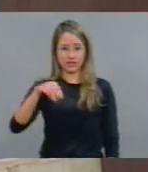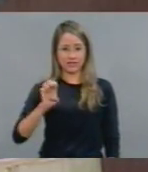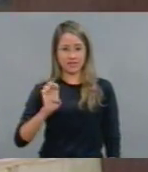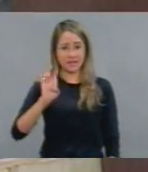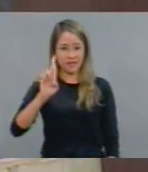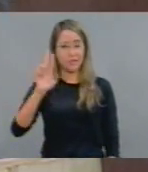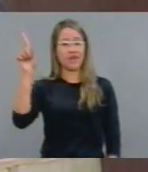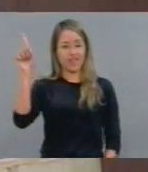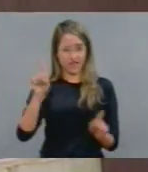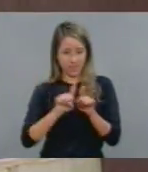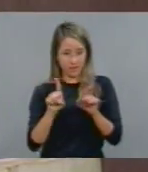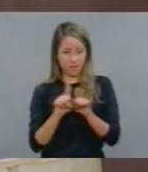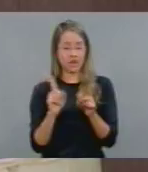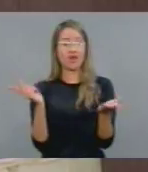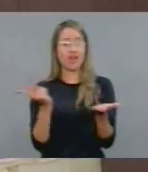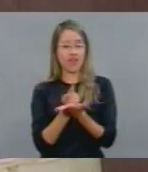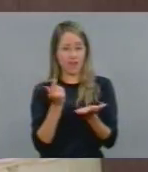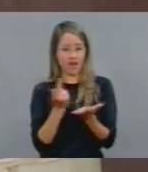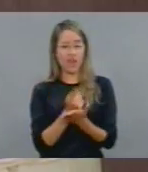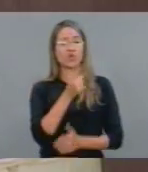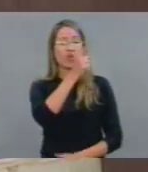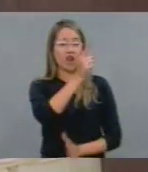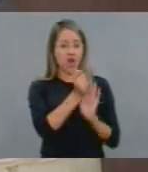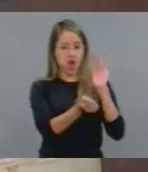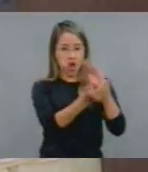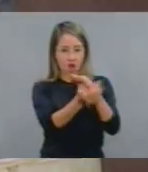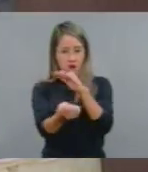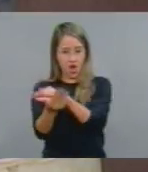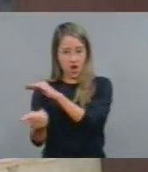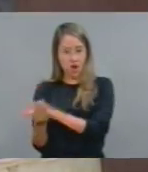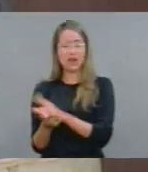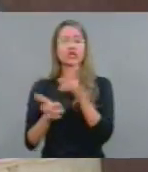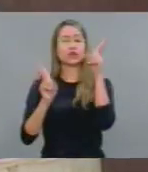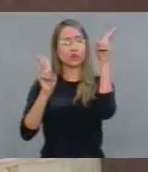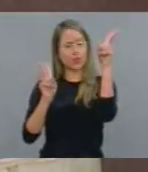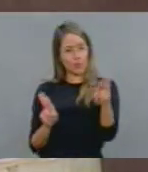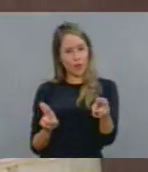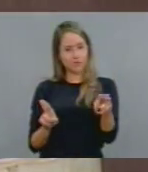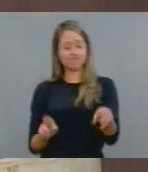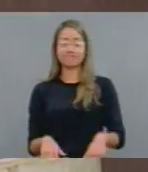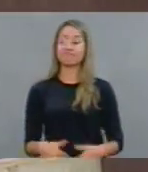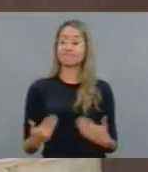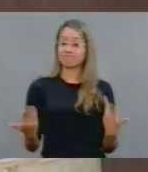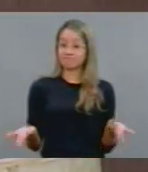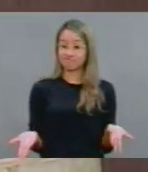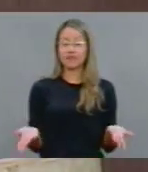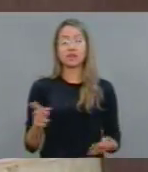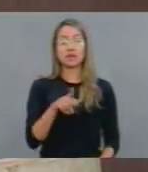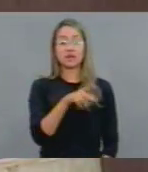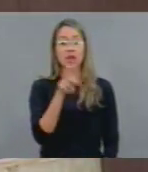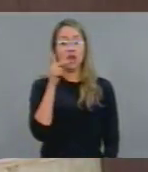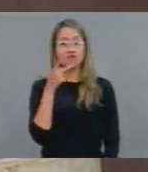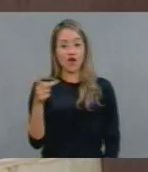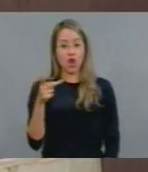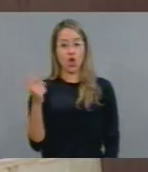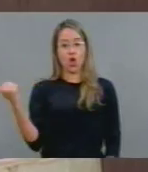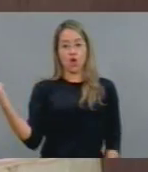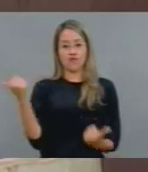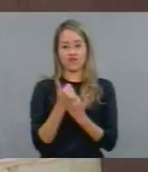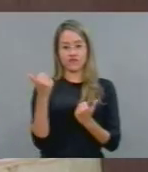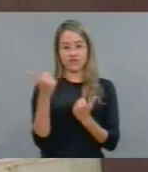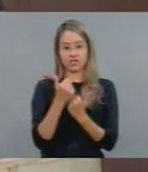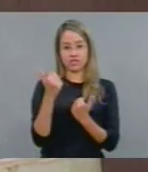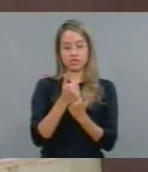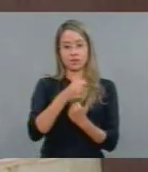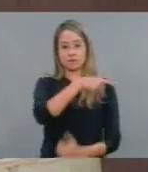conspirador. Isso é verdade. Também disse ele que o vice-presidente não tem moral, porque